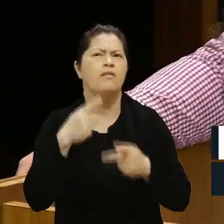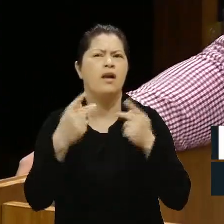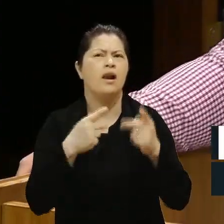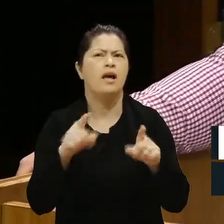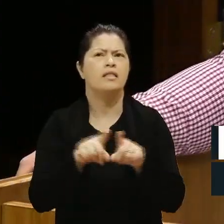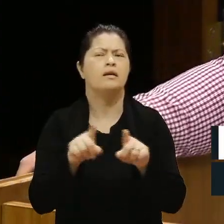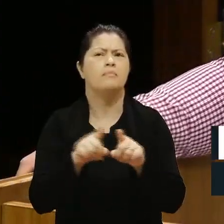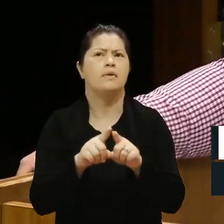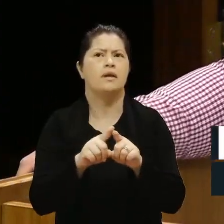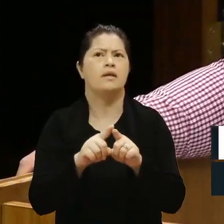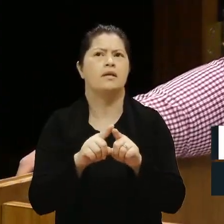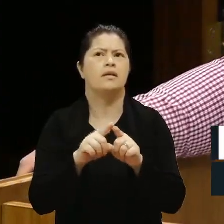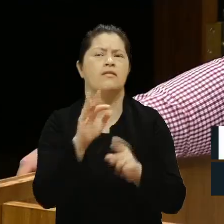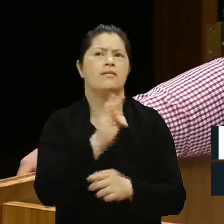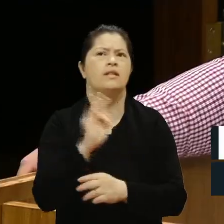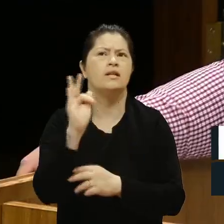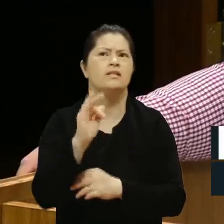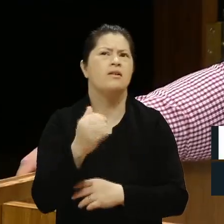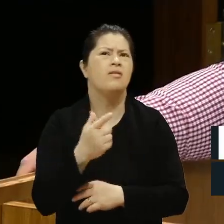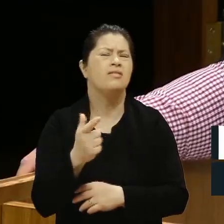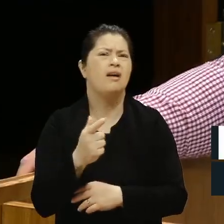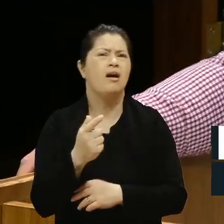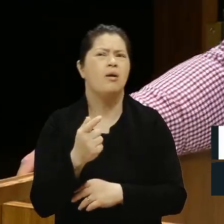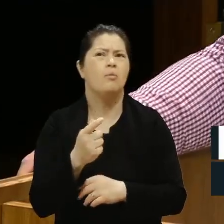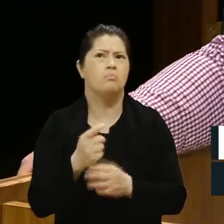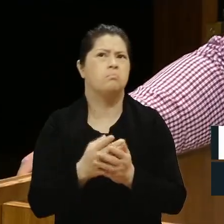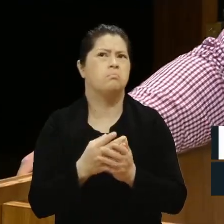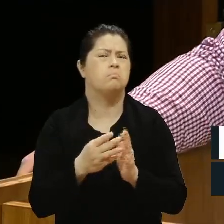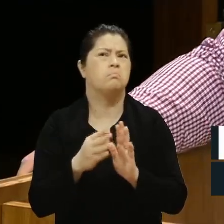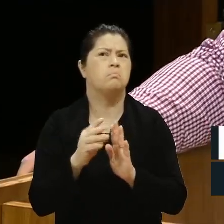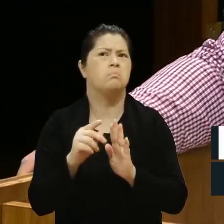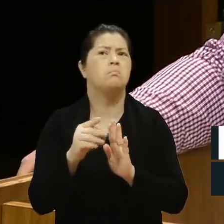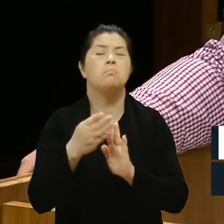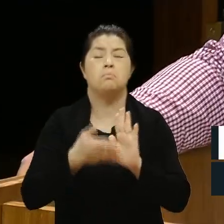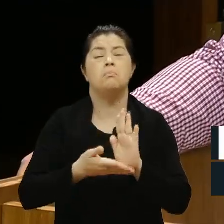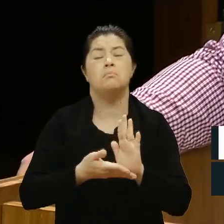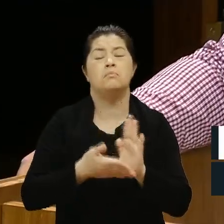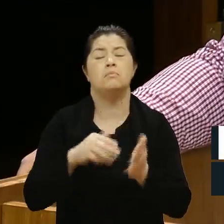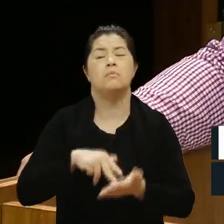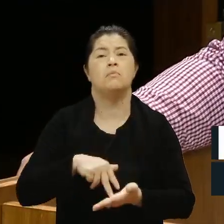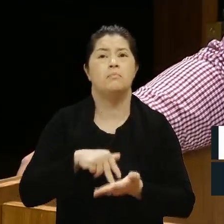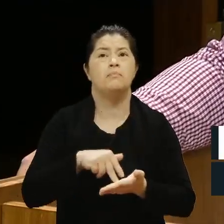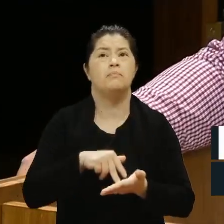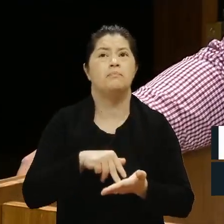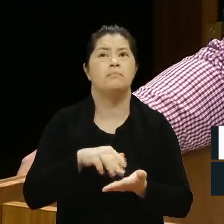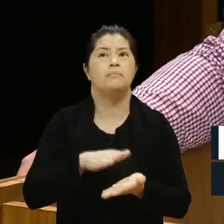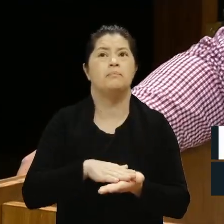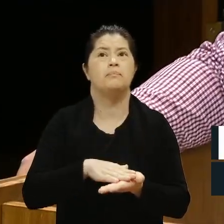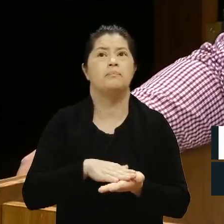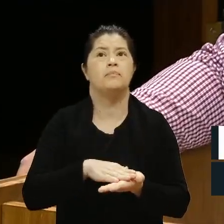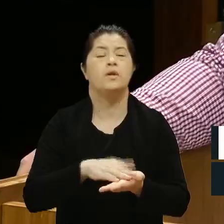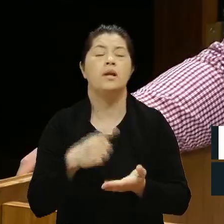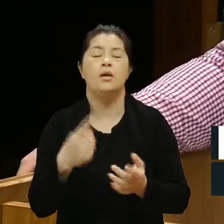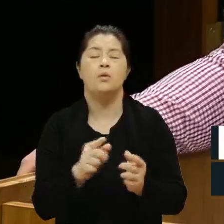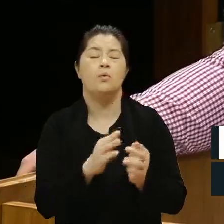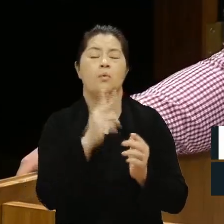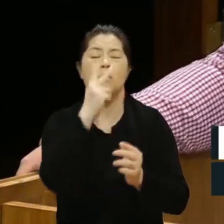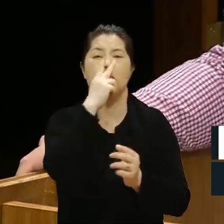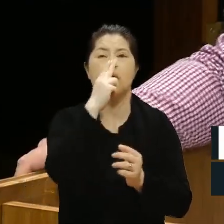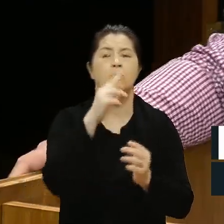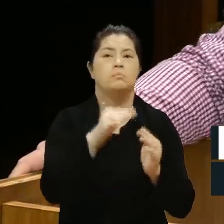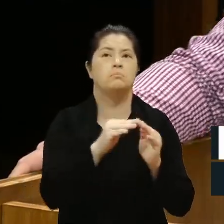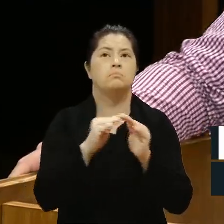minha federação, em que pese não ter procuração para fazer, mas eu sei que o nosso posicionamento é o mesmo,